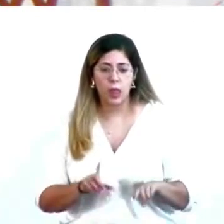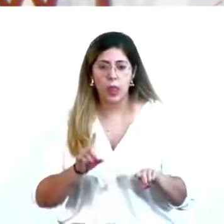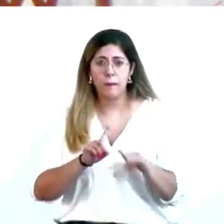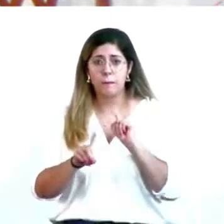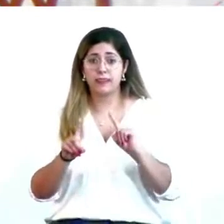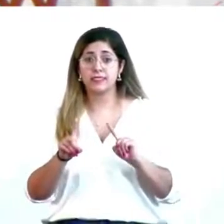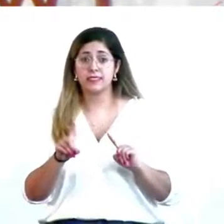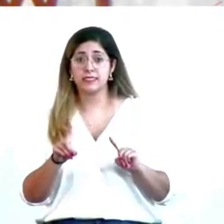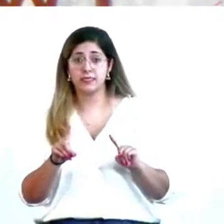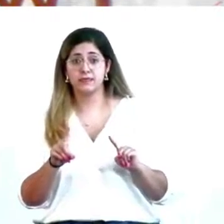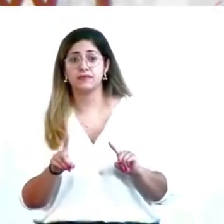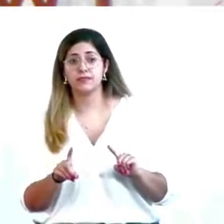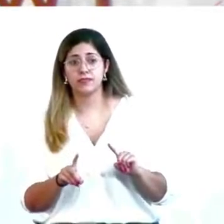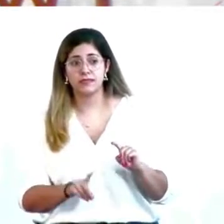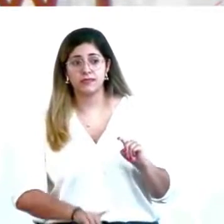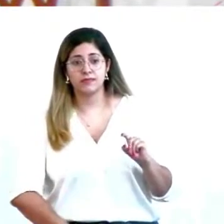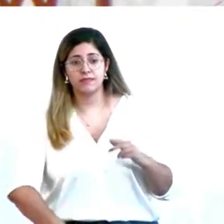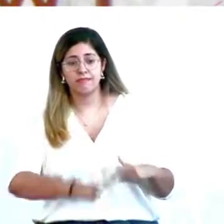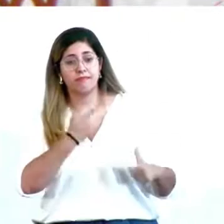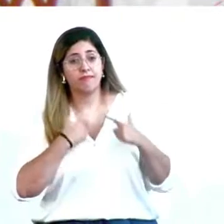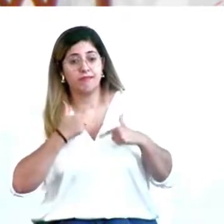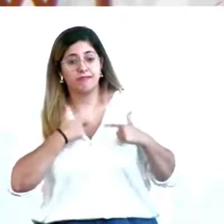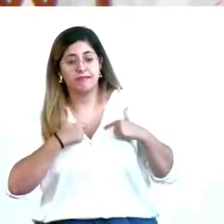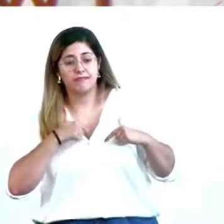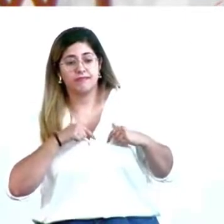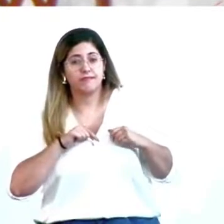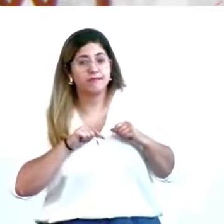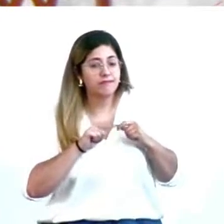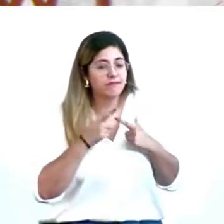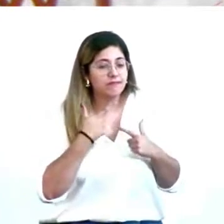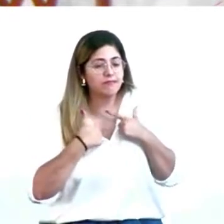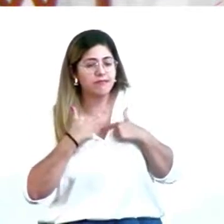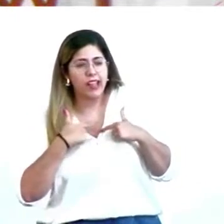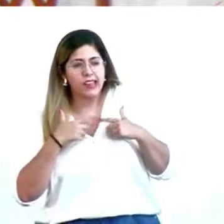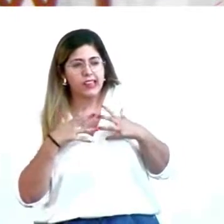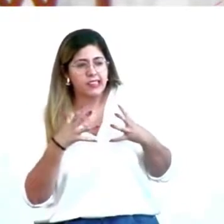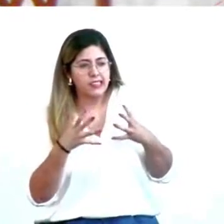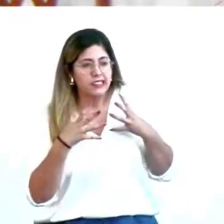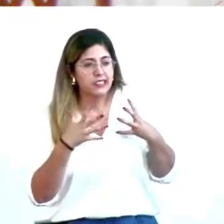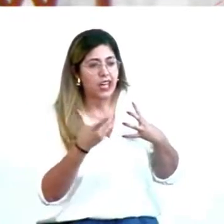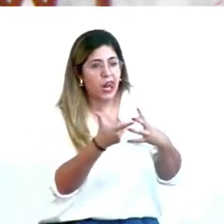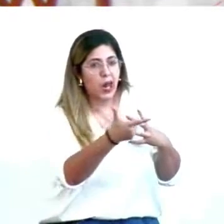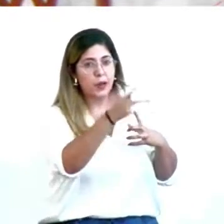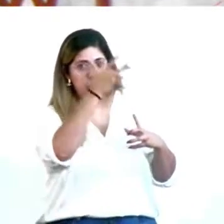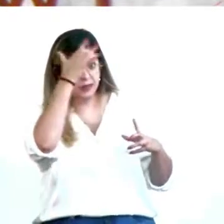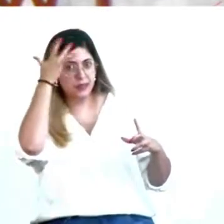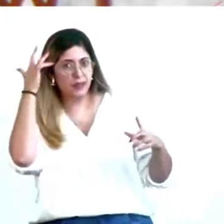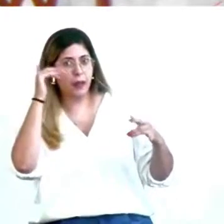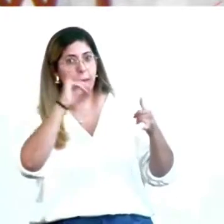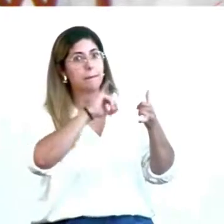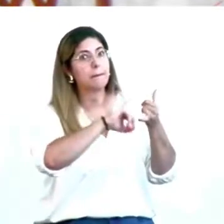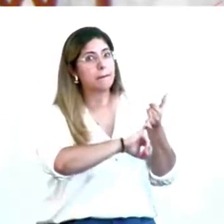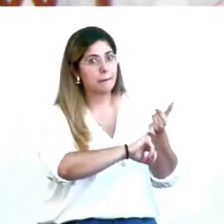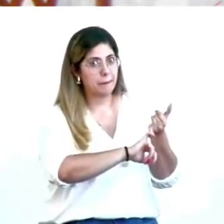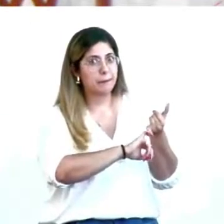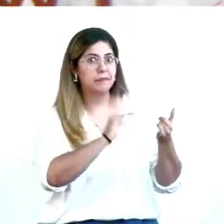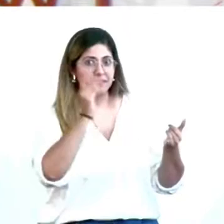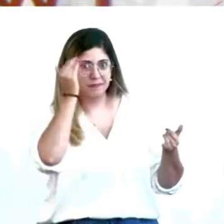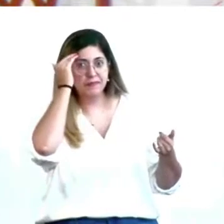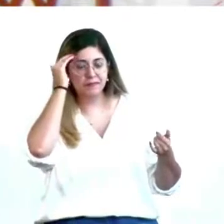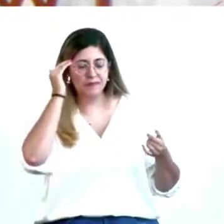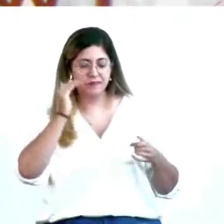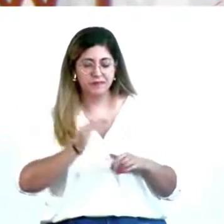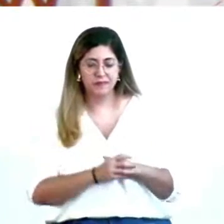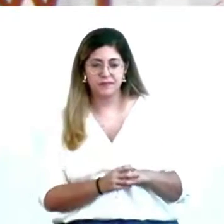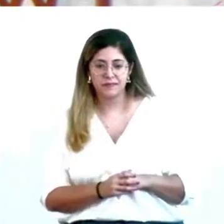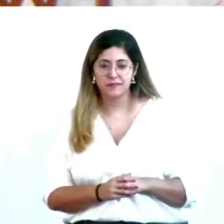impureza, ele coloca aqui a cobiça. Por quê? Como Tiago 4 nos ensina, a cobiça, ela